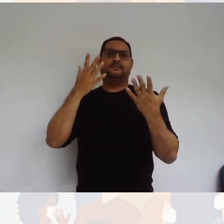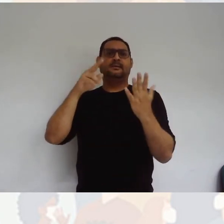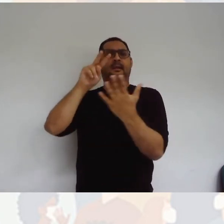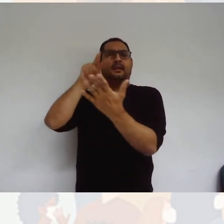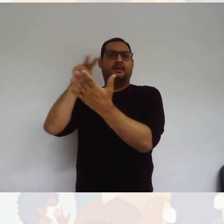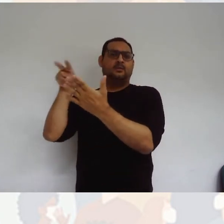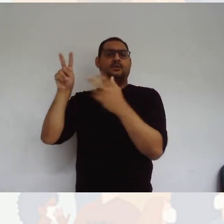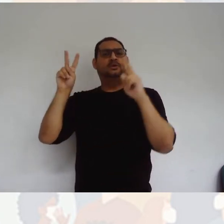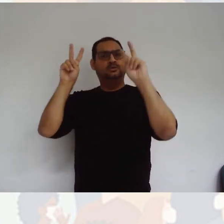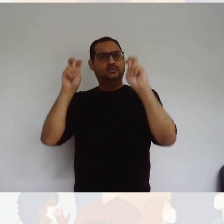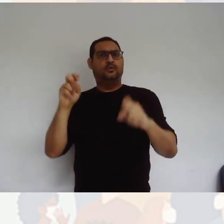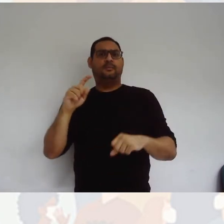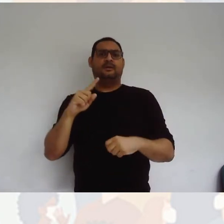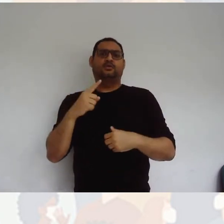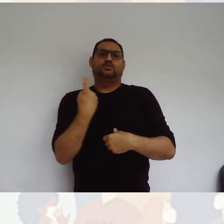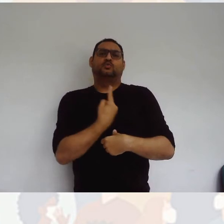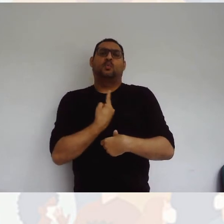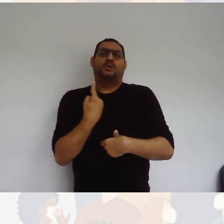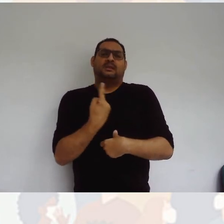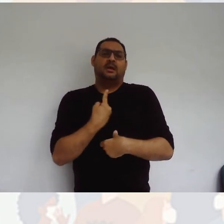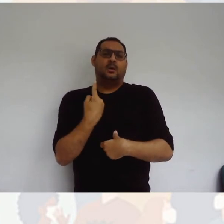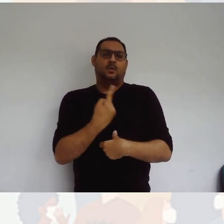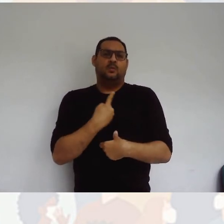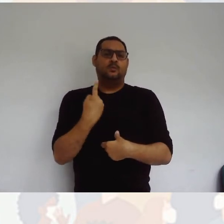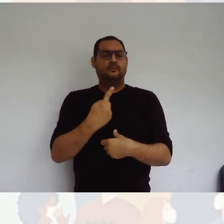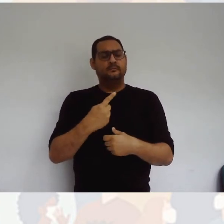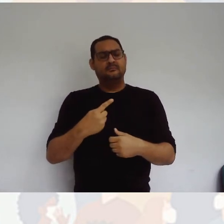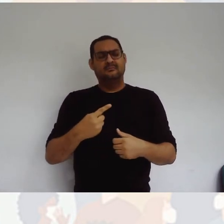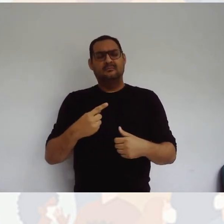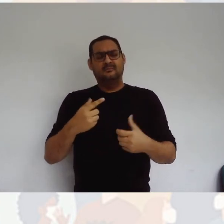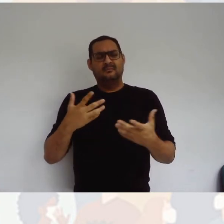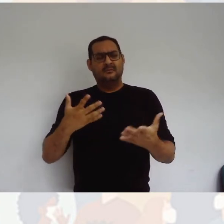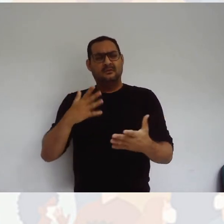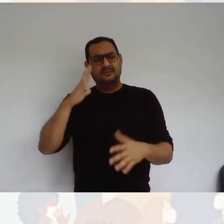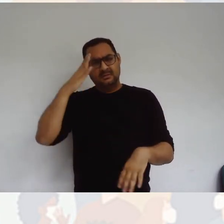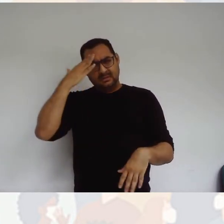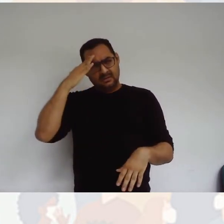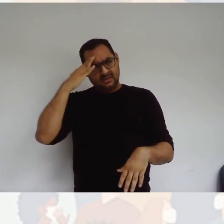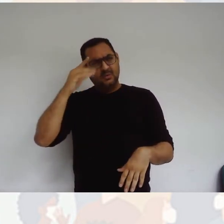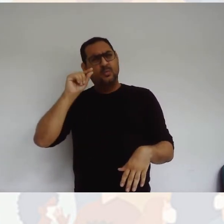o da solidão, como é que a gente aprende a entender a solidão.